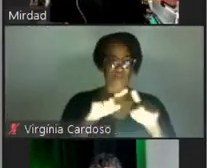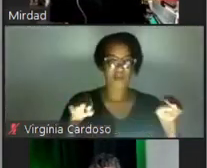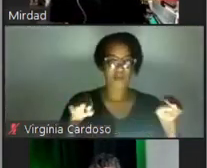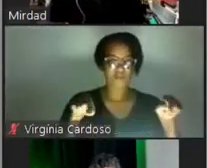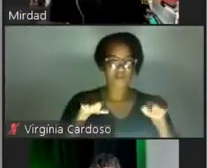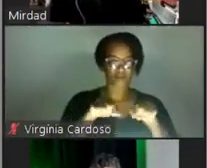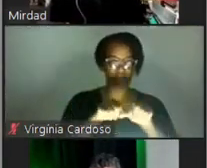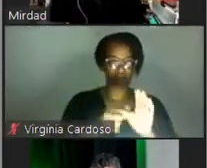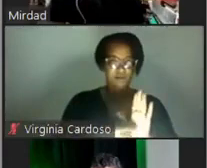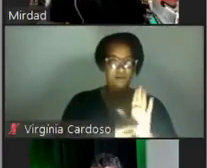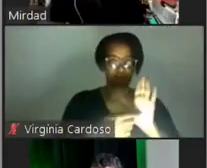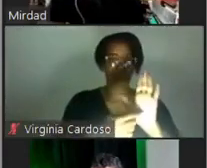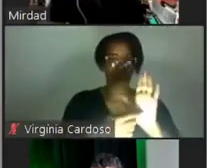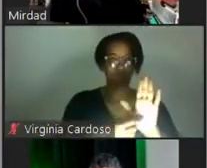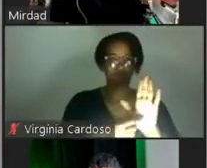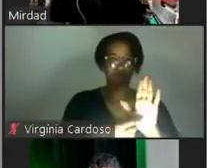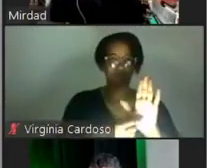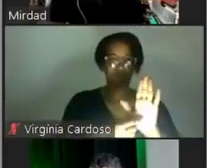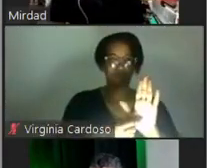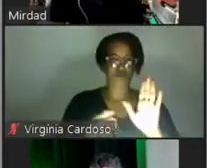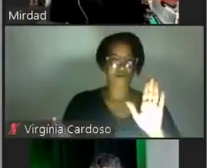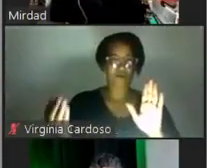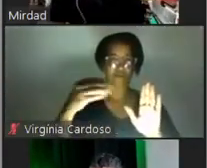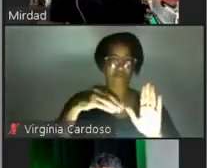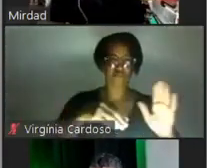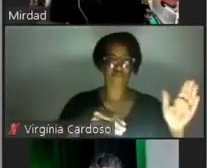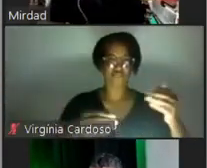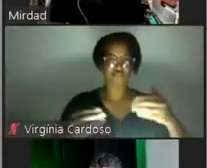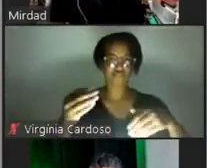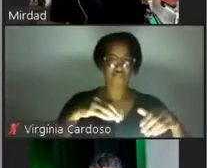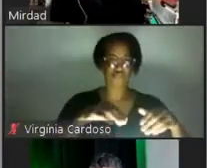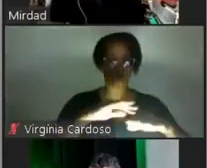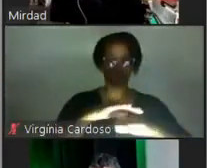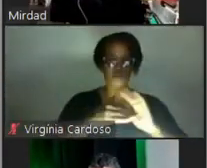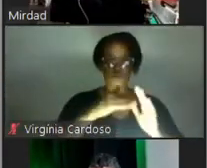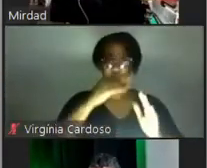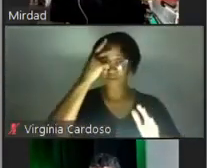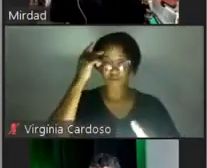lançamento botando todo mundo dentro do Zoom.